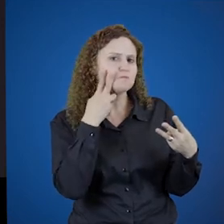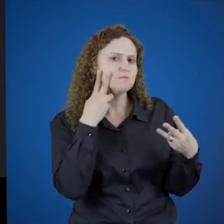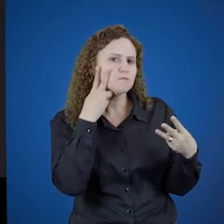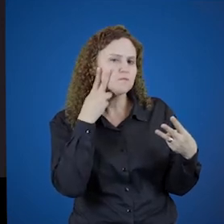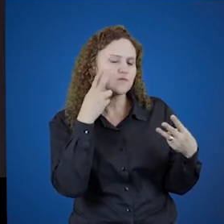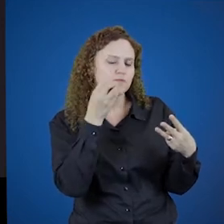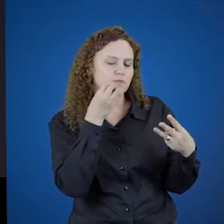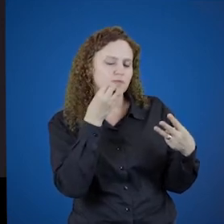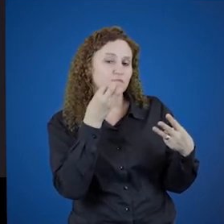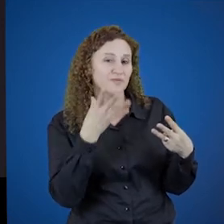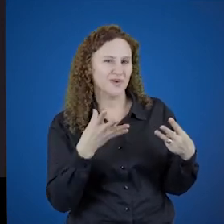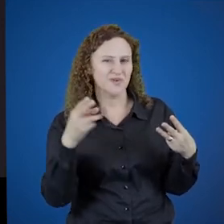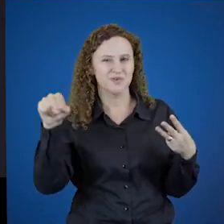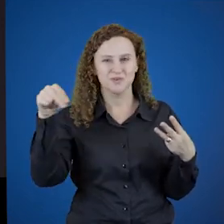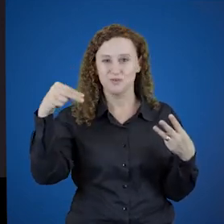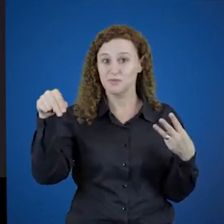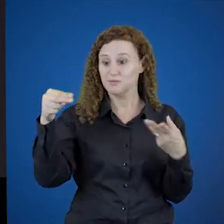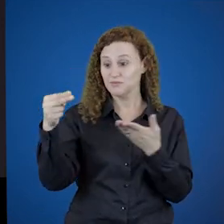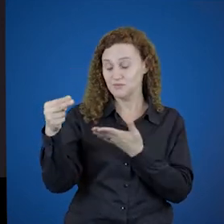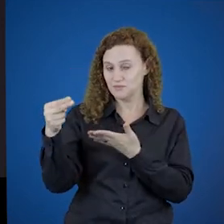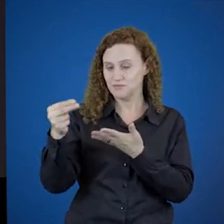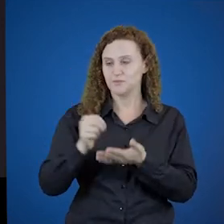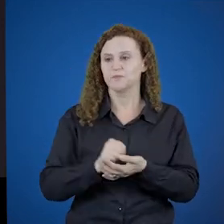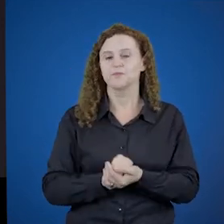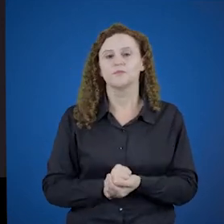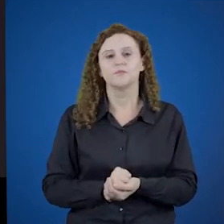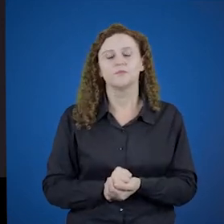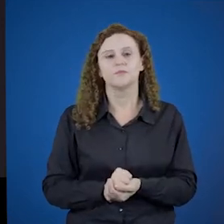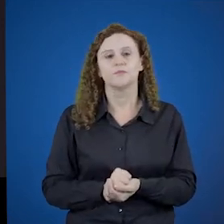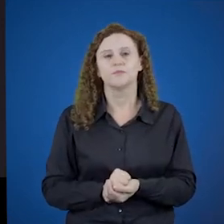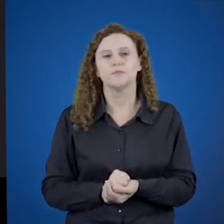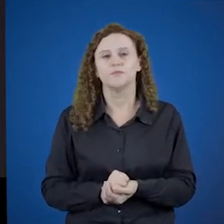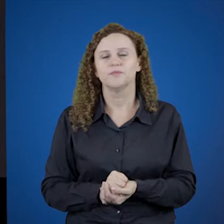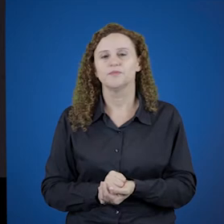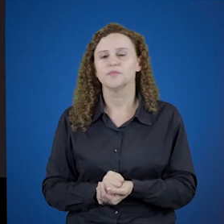eu quero dizer vinho bom no nominativo